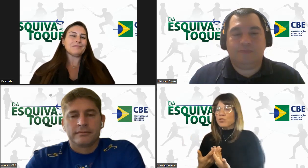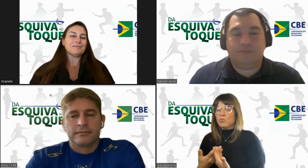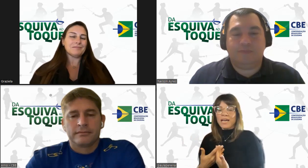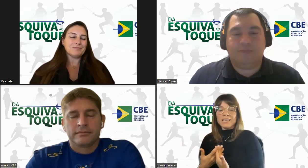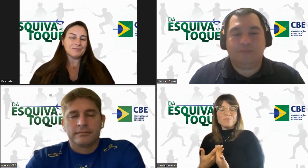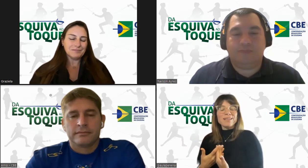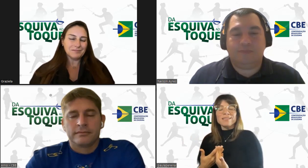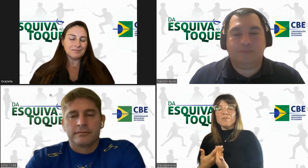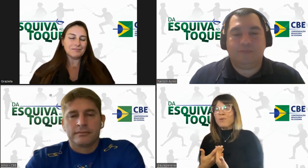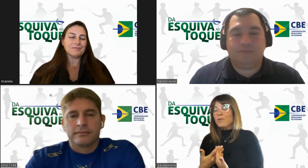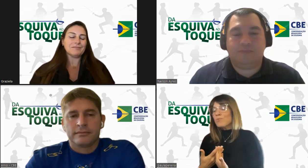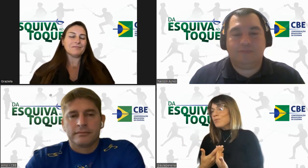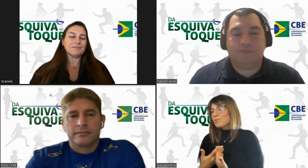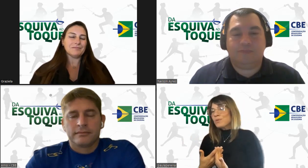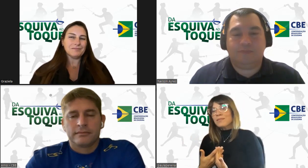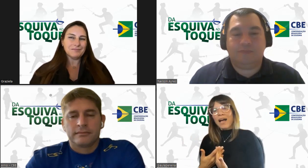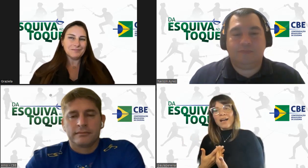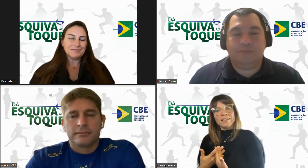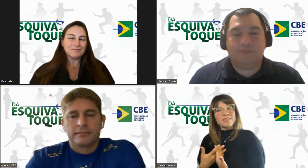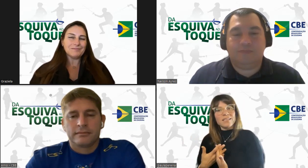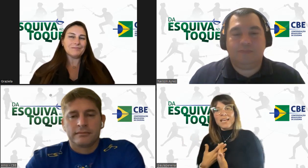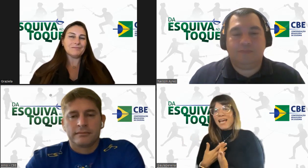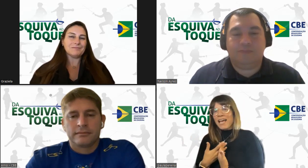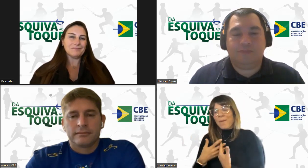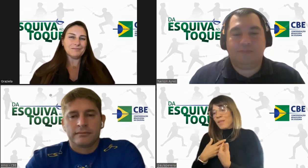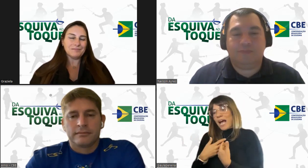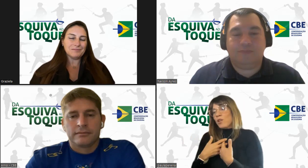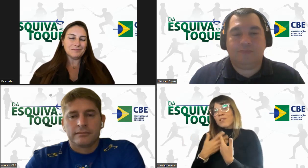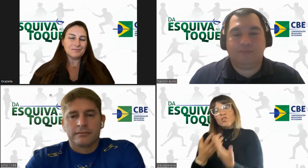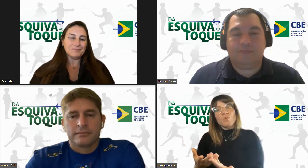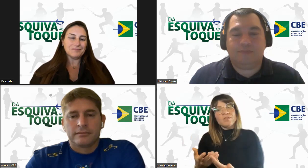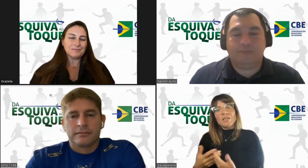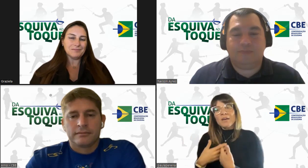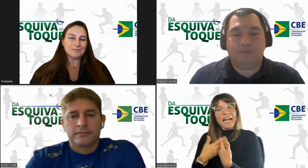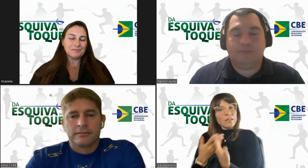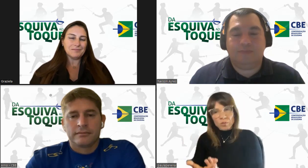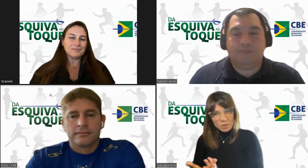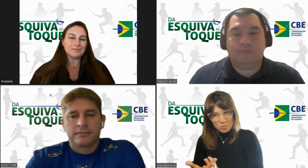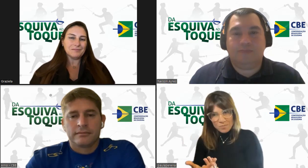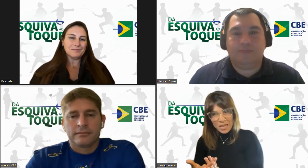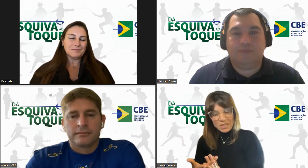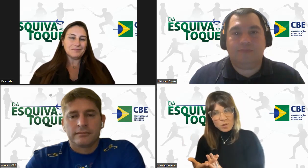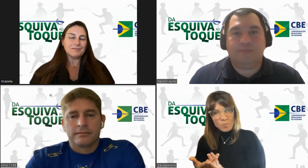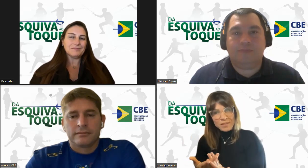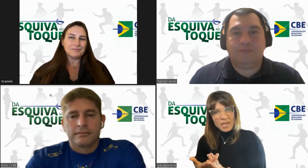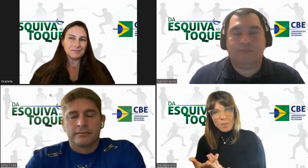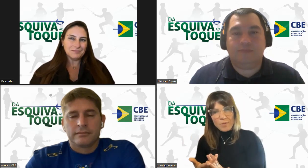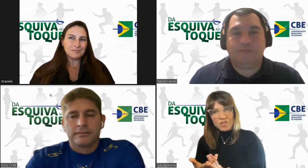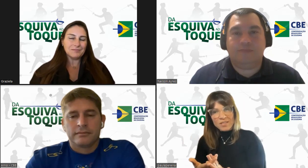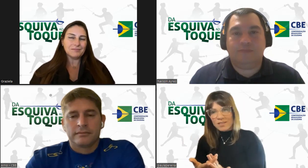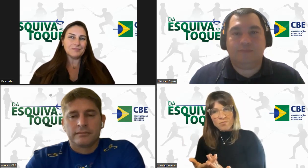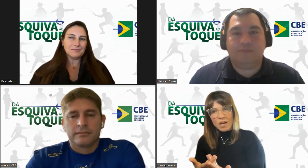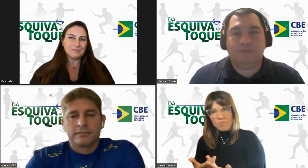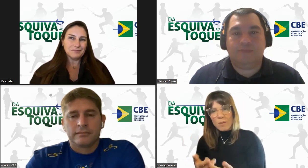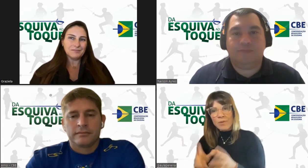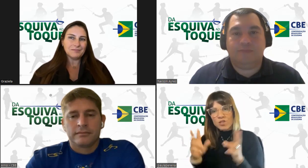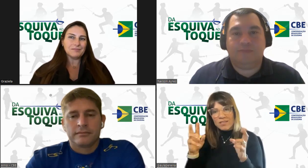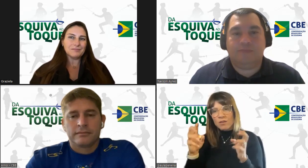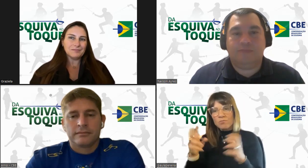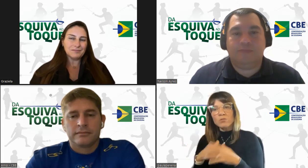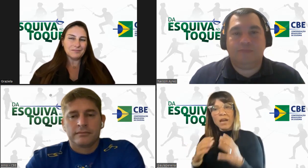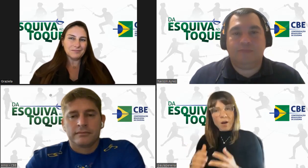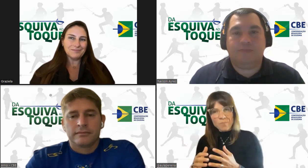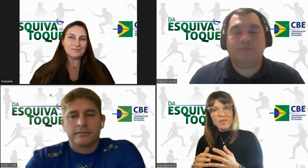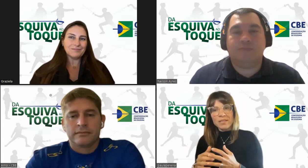internos eu digo que a respiração é um recurso que tá assim a nossa disposição gratuito que essa pessoa pensa que é uma medicação não